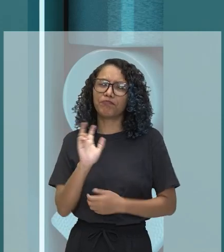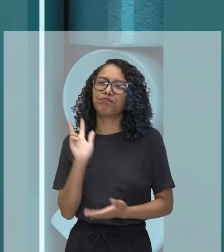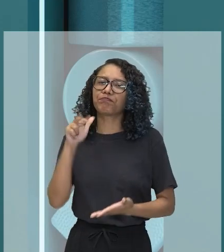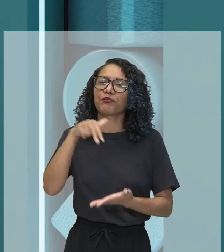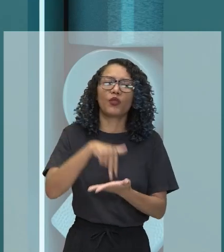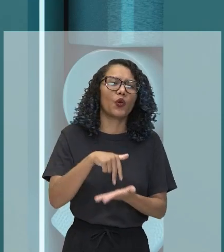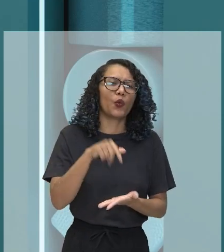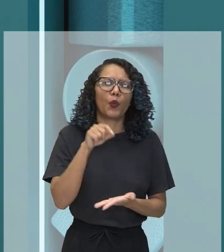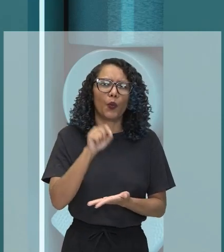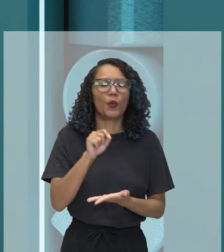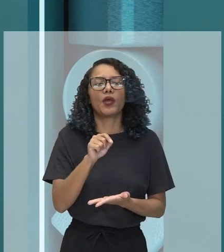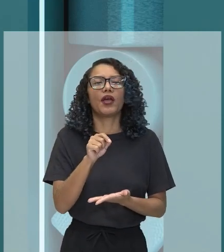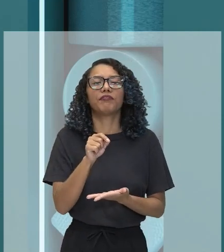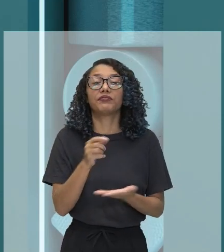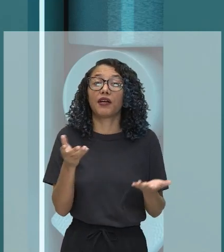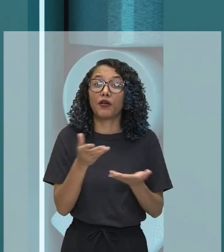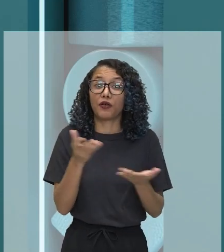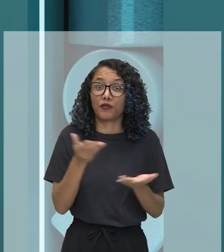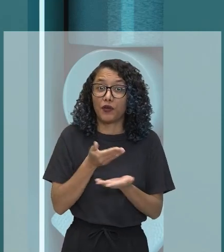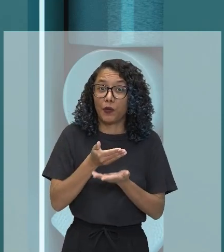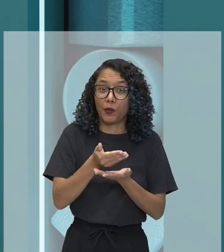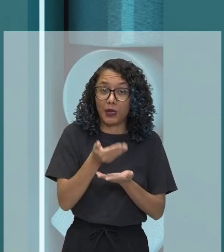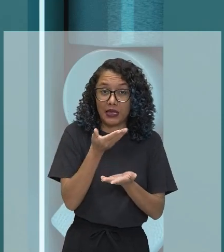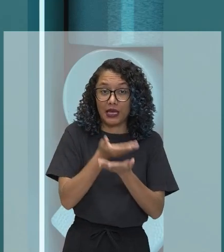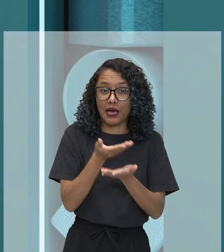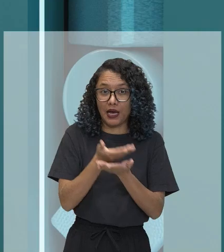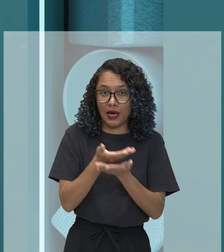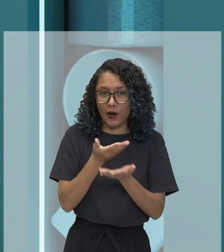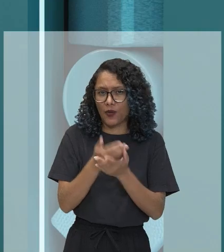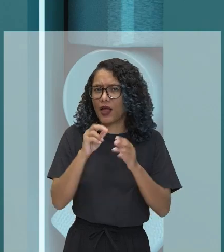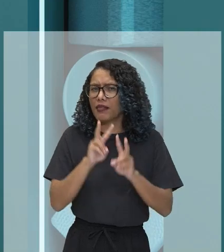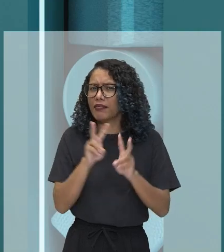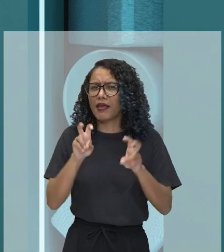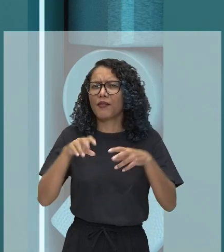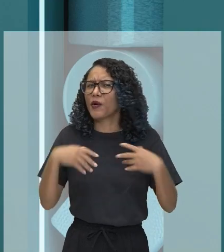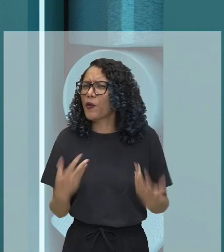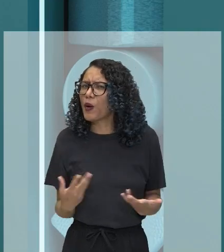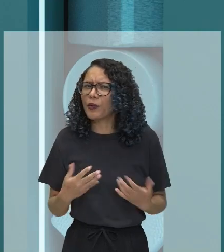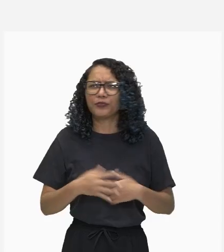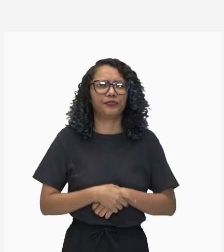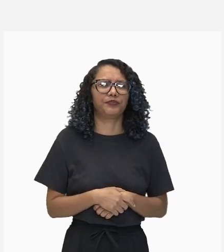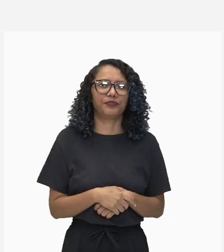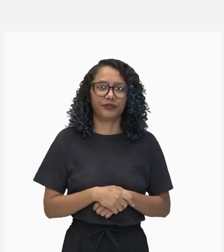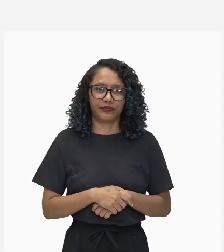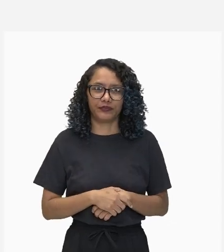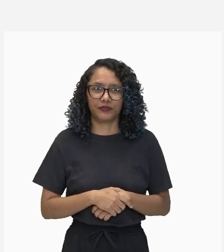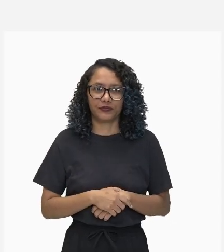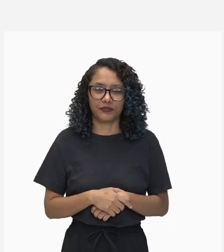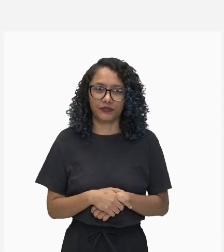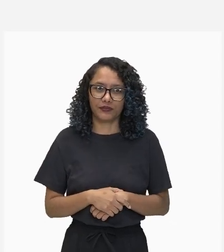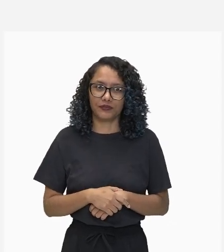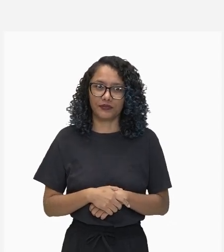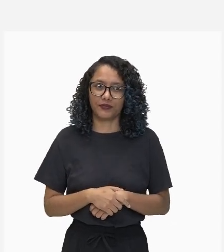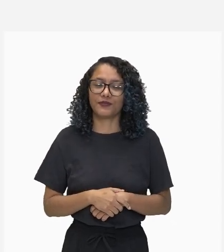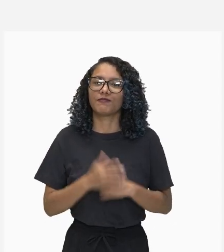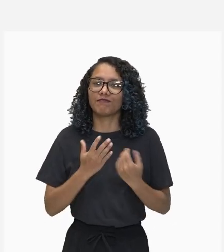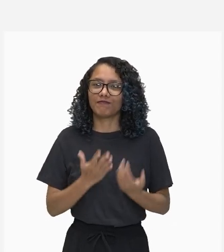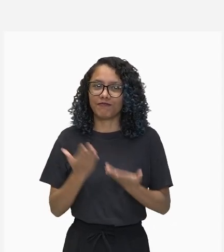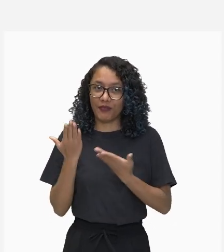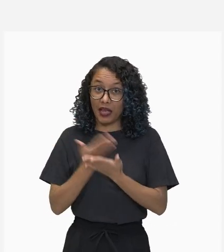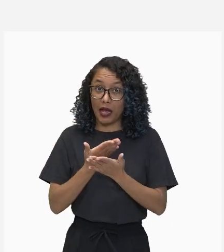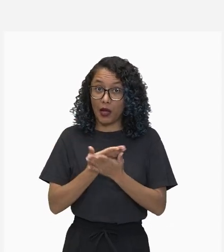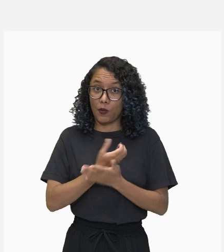para acompanhá-los nesta aula que tem como objeto de conhecimento a nossa aula